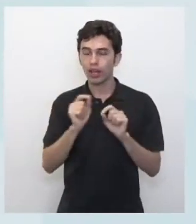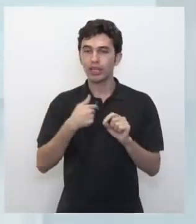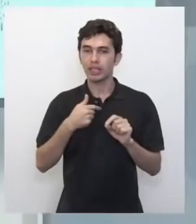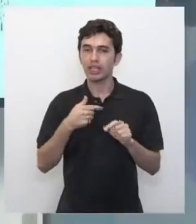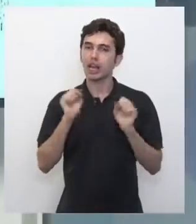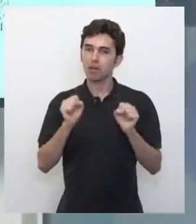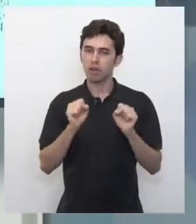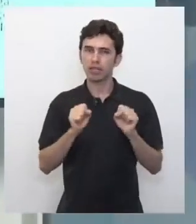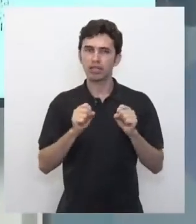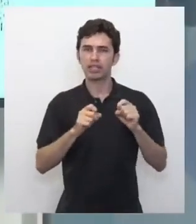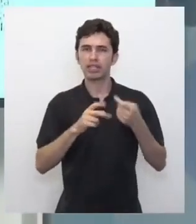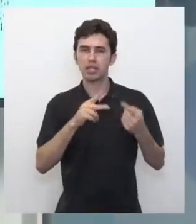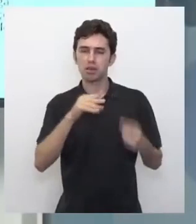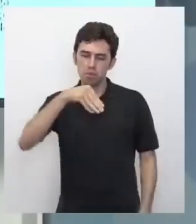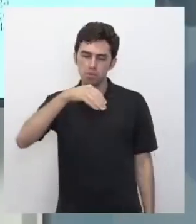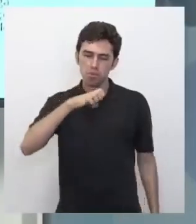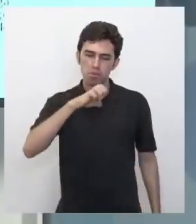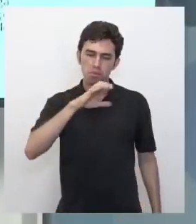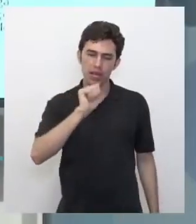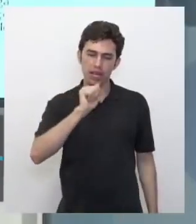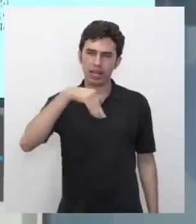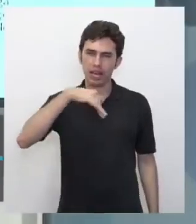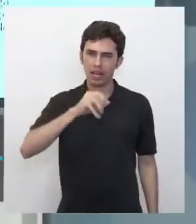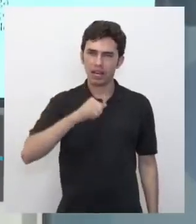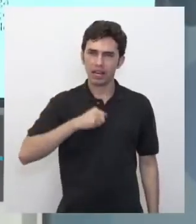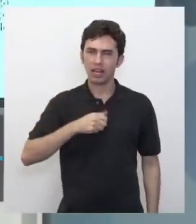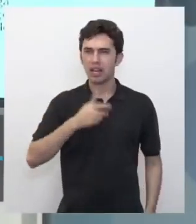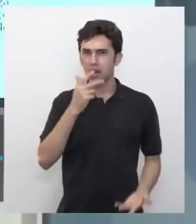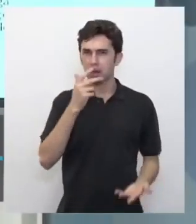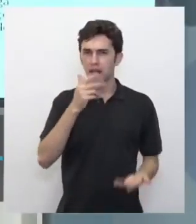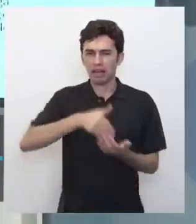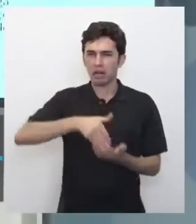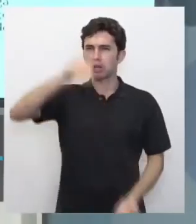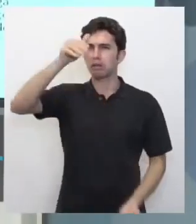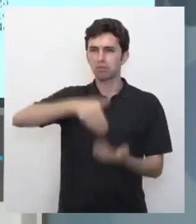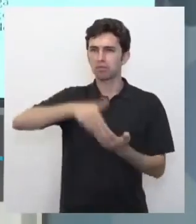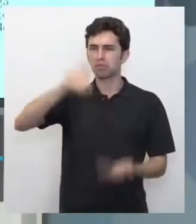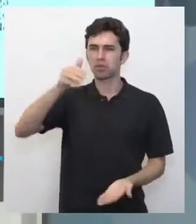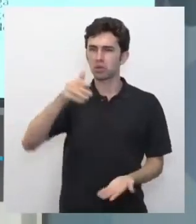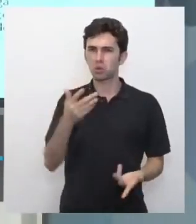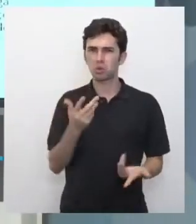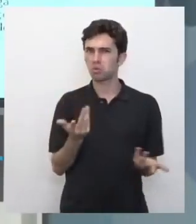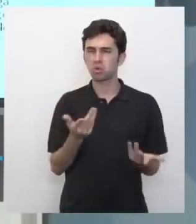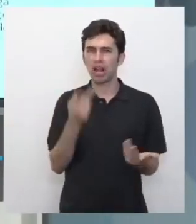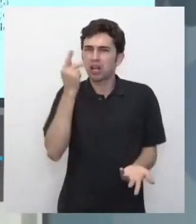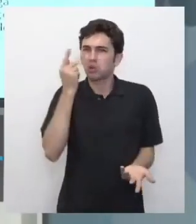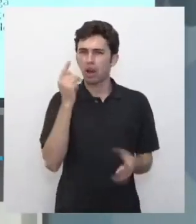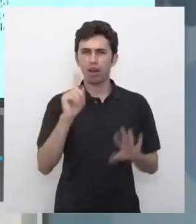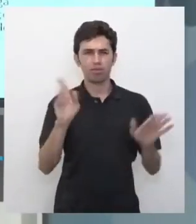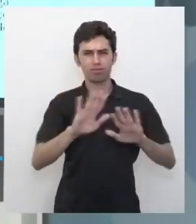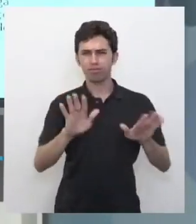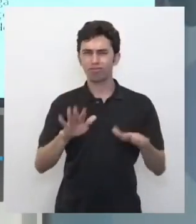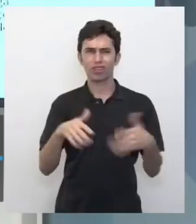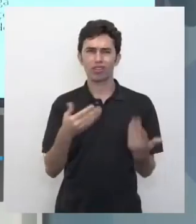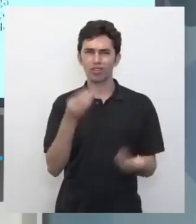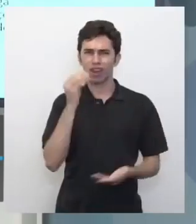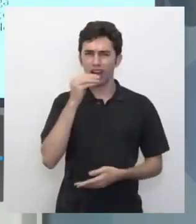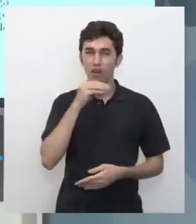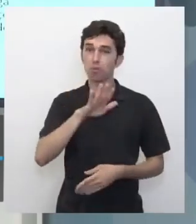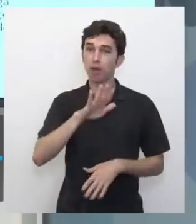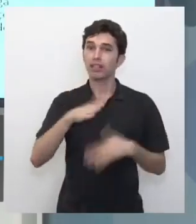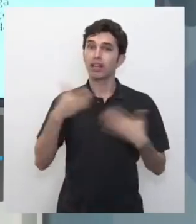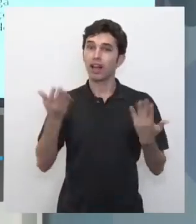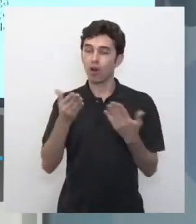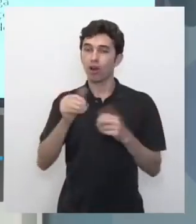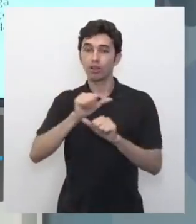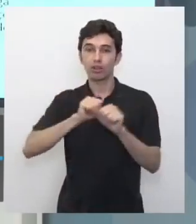mecânica, né, e nada natural, né, artificial do balé clássico, para, então, que esse corpo em